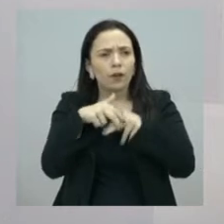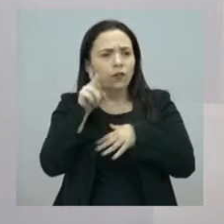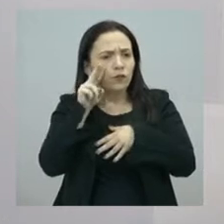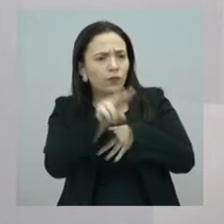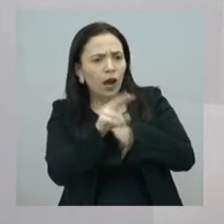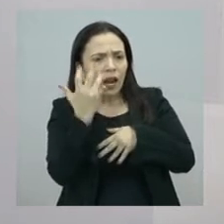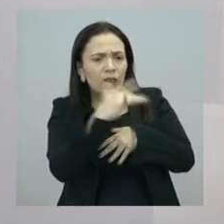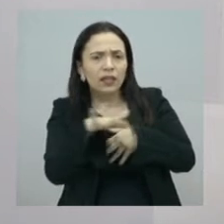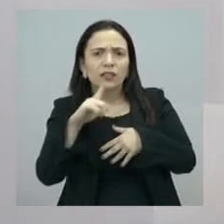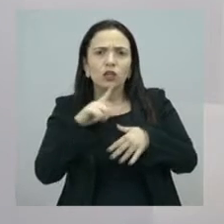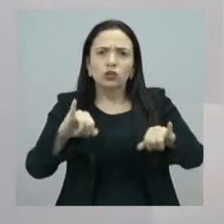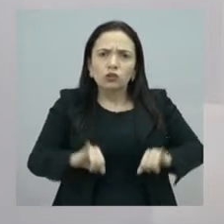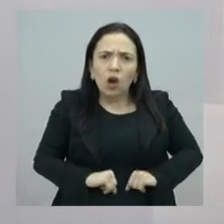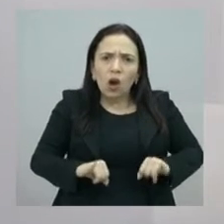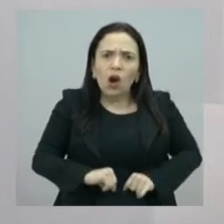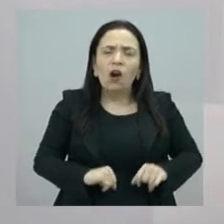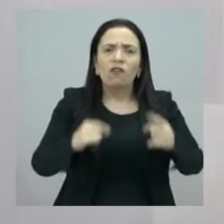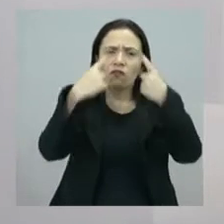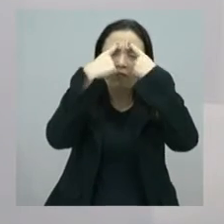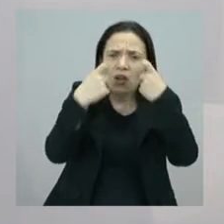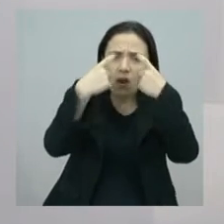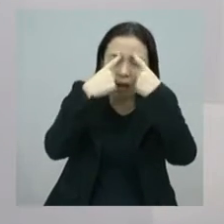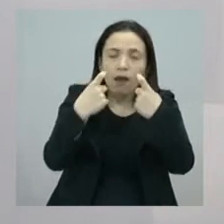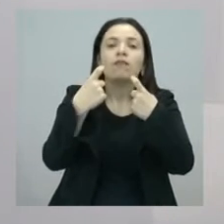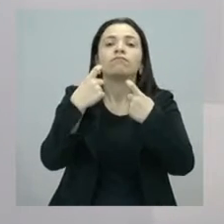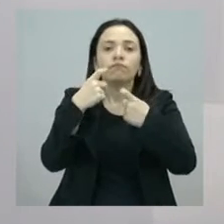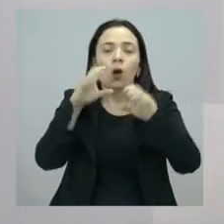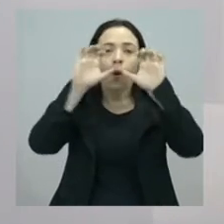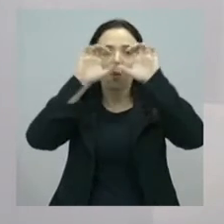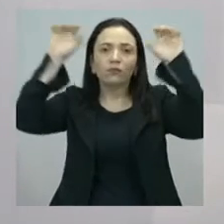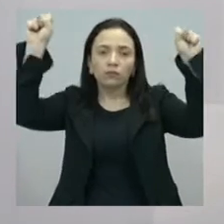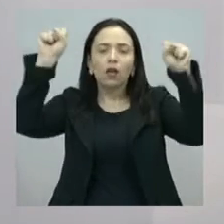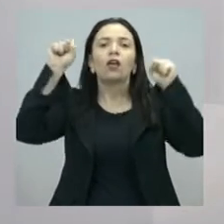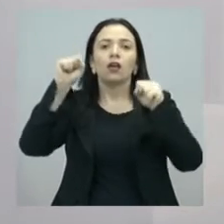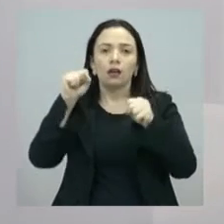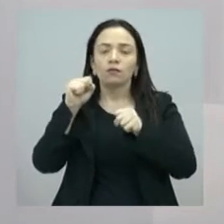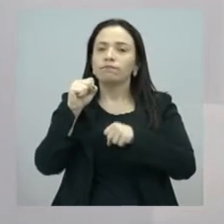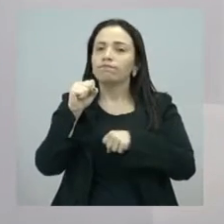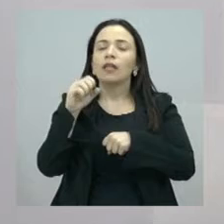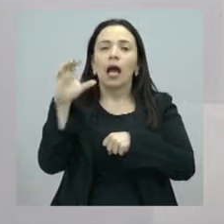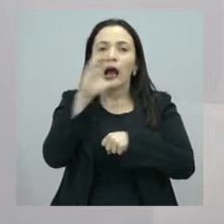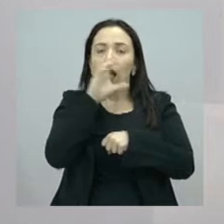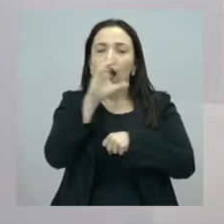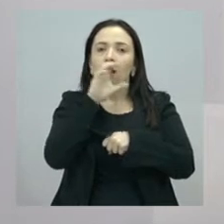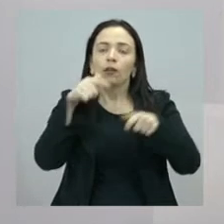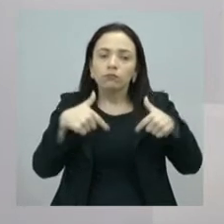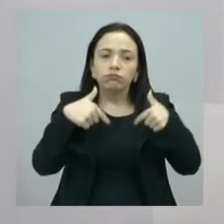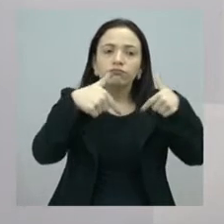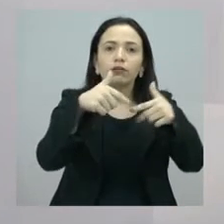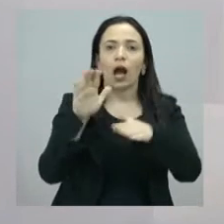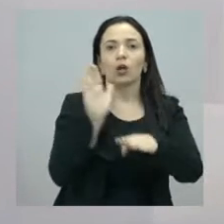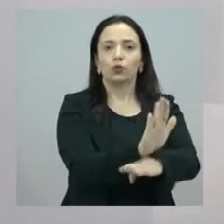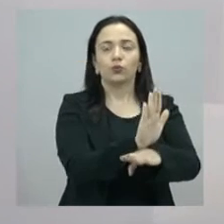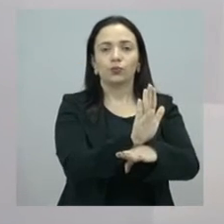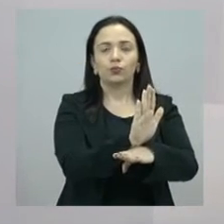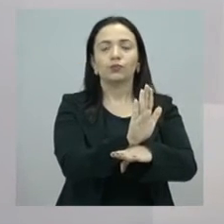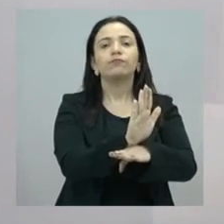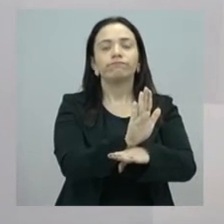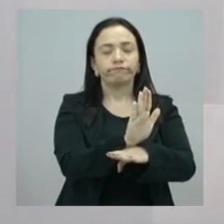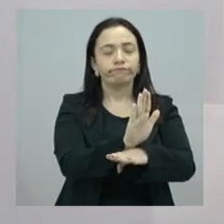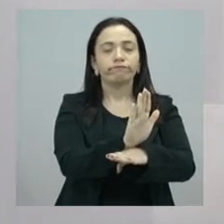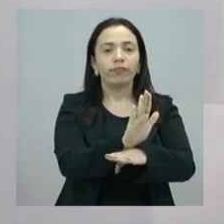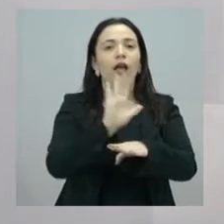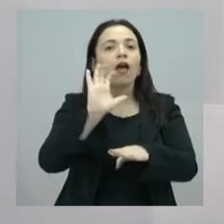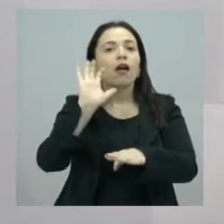uma violência, a atuação do Conselho Tutelar é premente, ela é extremamente importante, porque ele